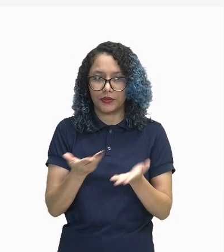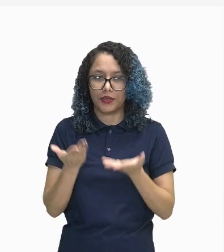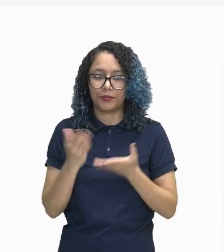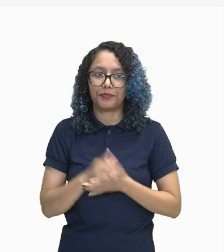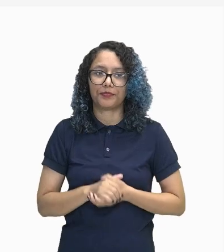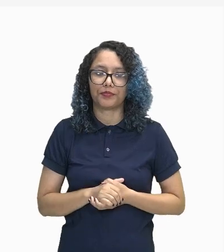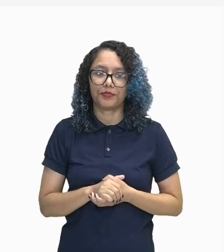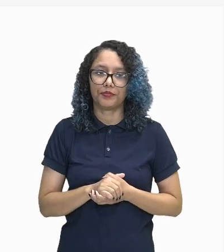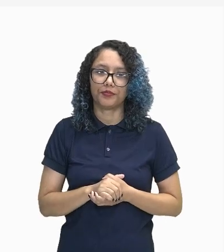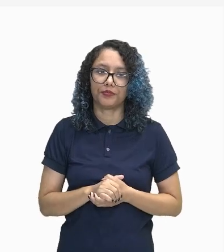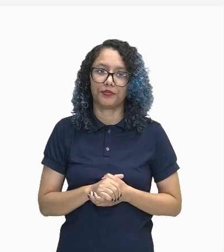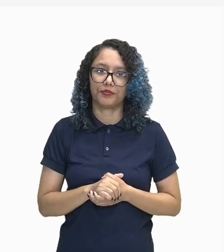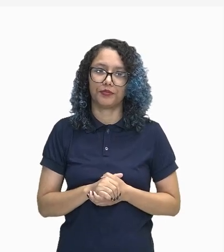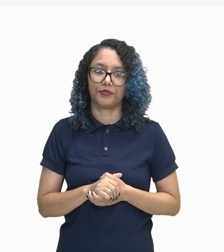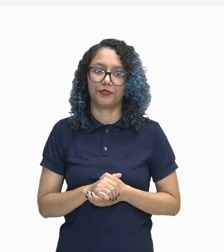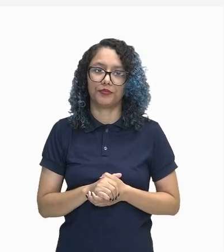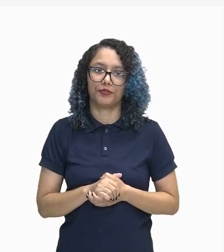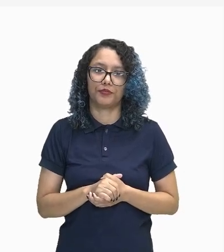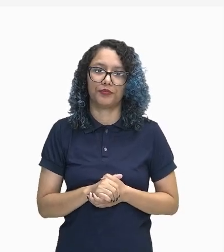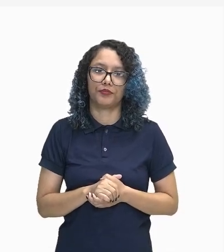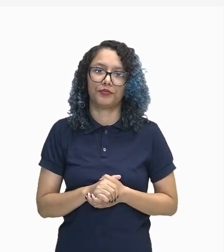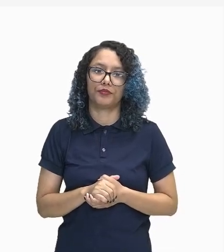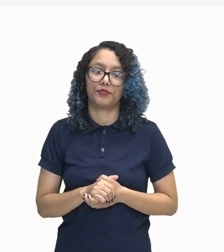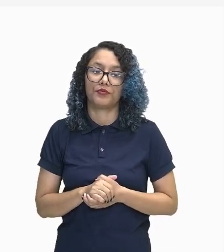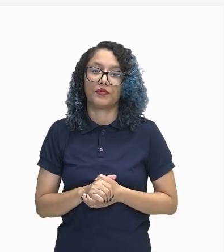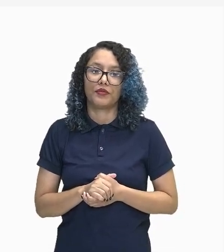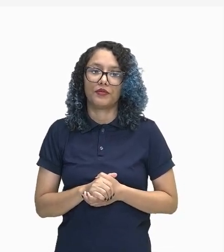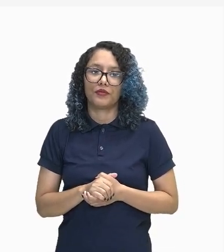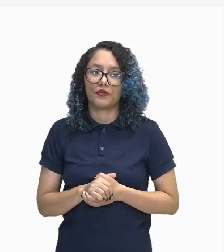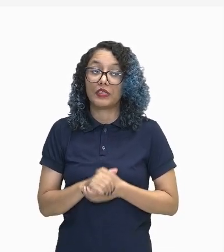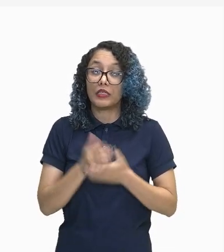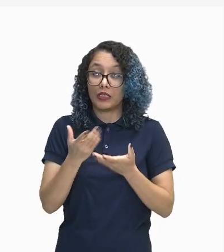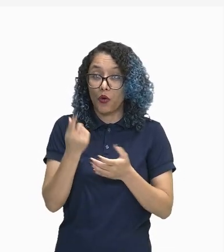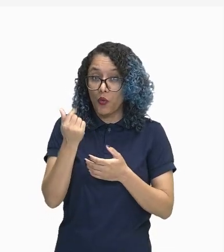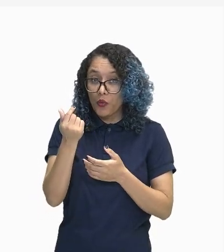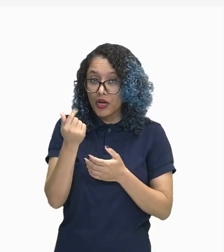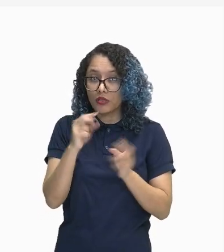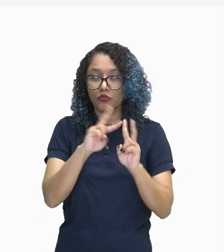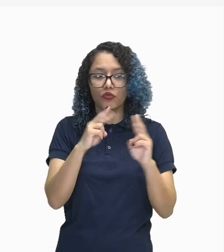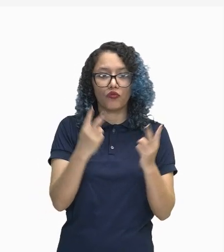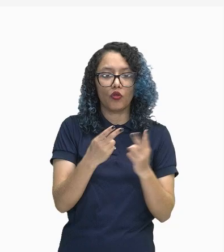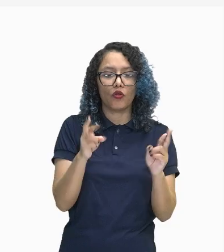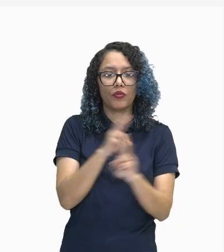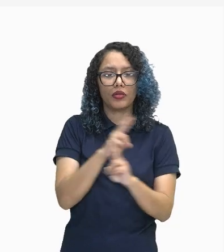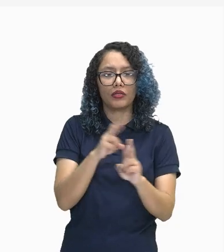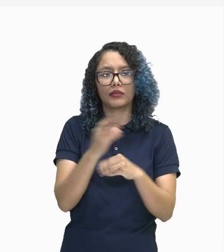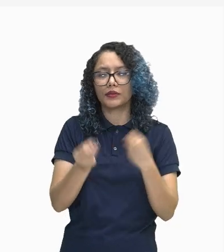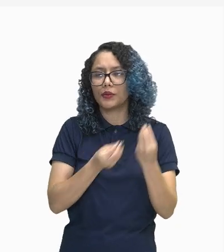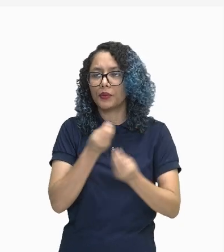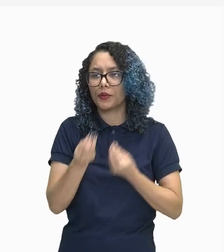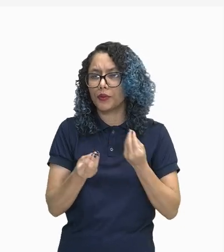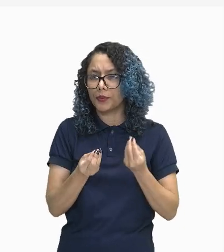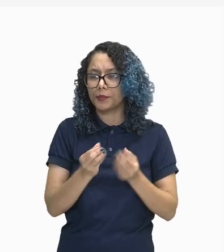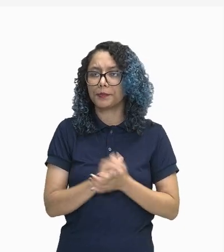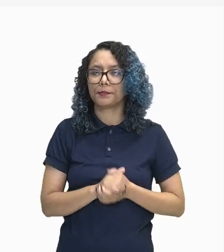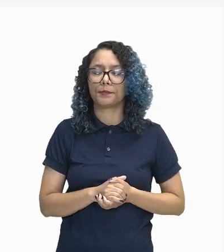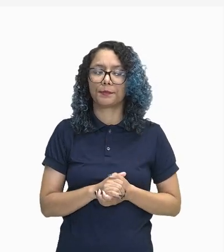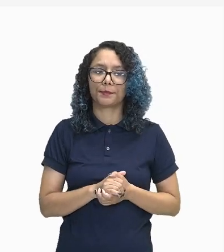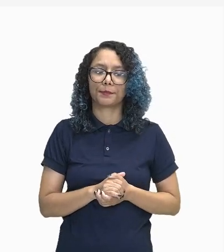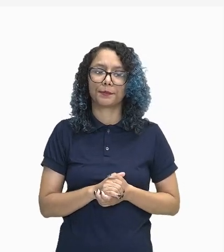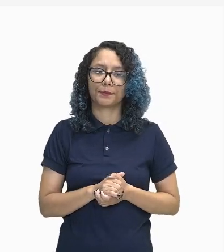bem, pessoal. Olha aí, qual é a razão entre o custo do açaí e o volume? Bom, ele pede para a gente fazer aqui, ó, a